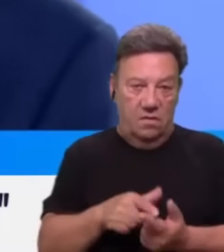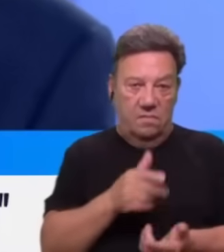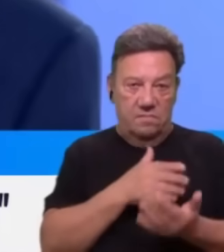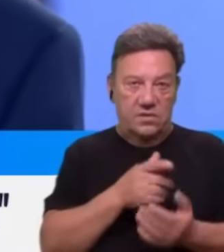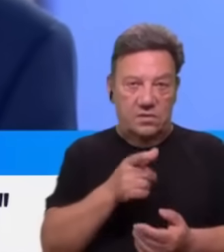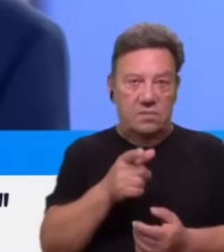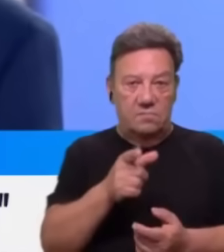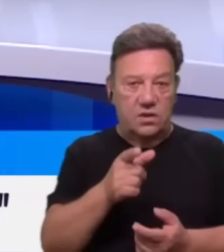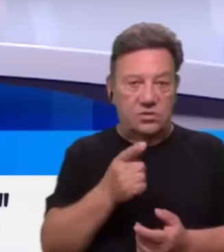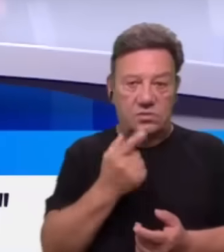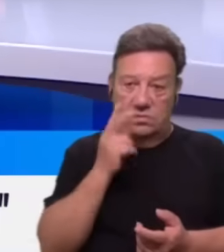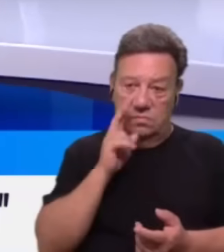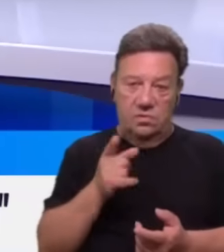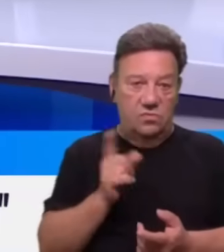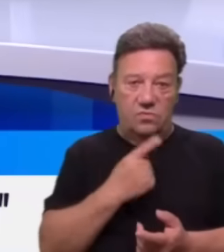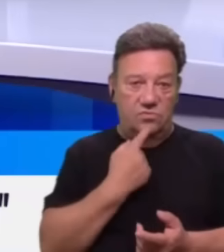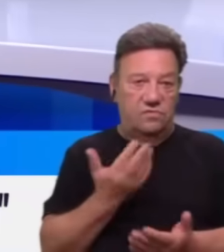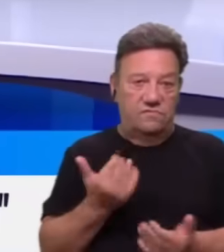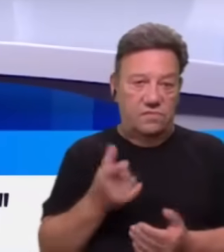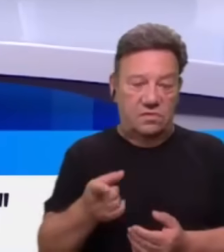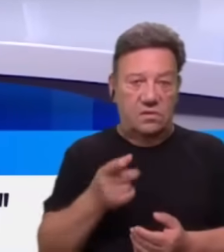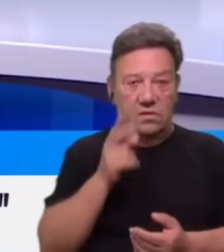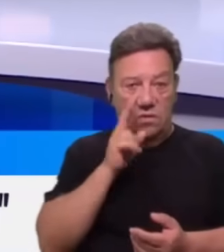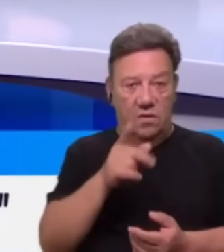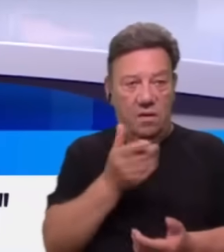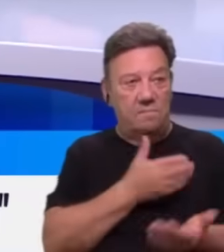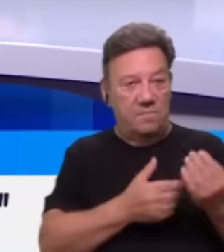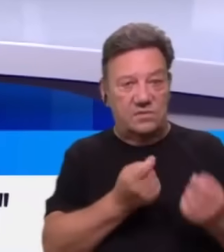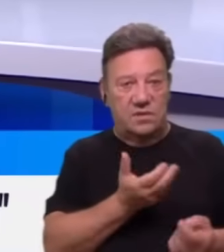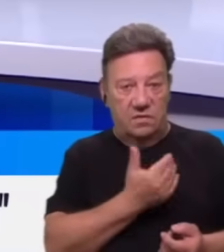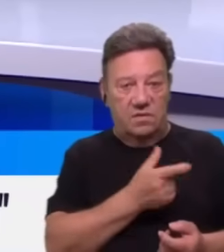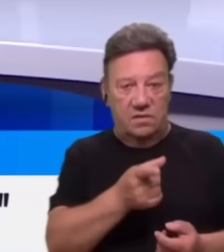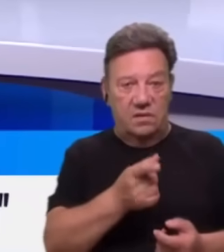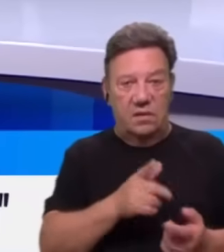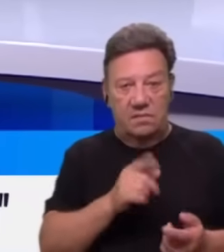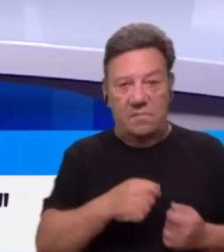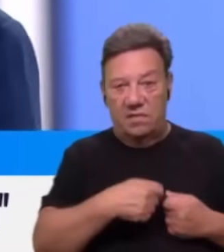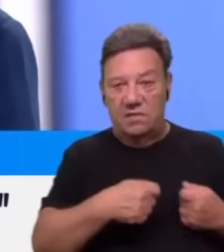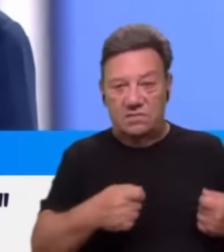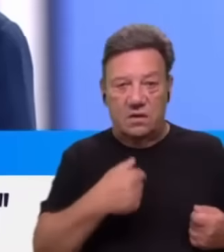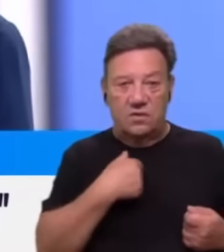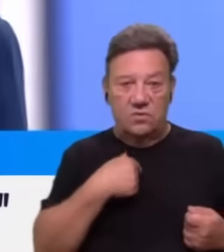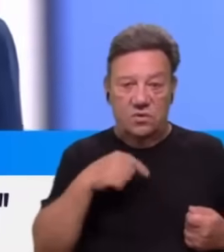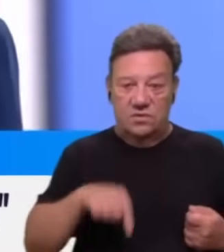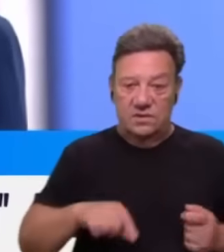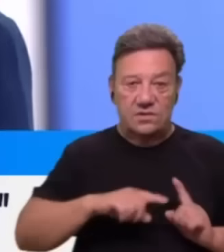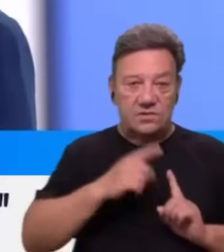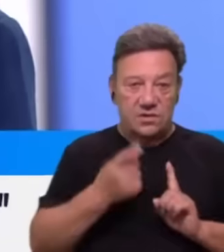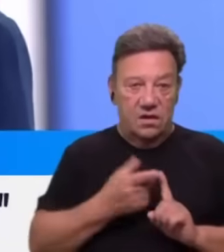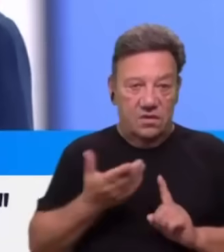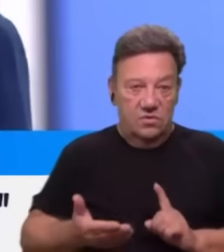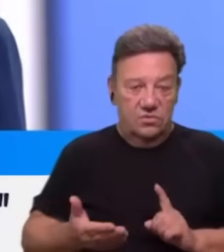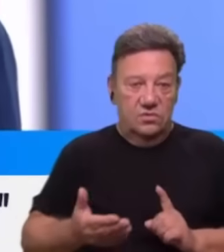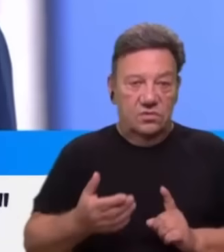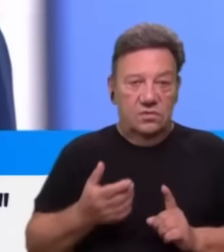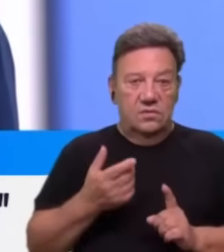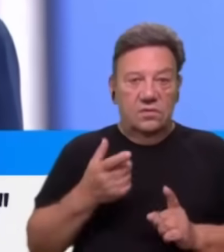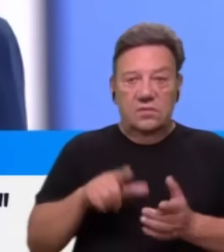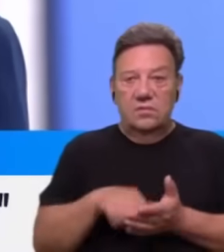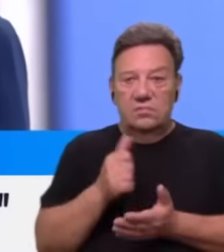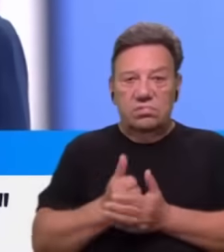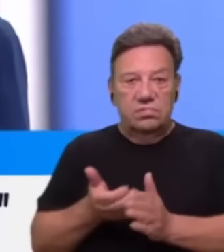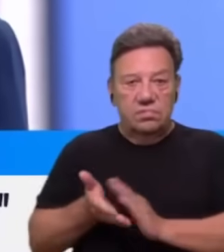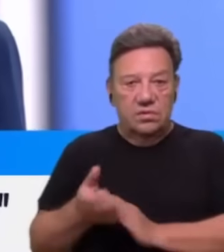o suficiente já que está a olhar para o passado recente e mais distante nós este ano eh 20 anos